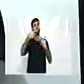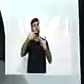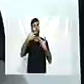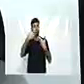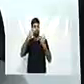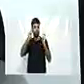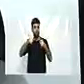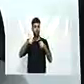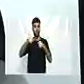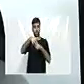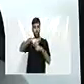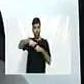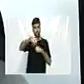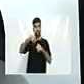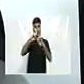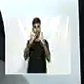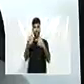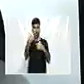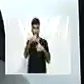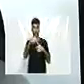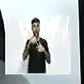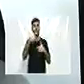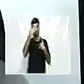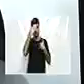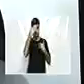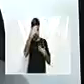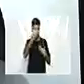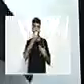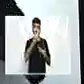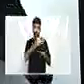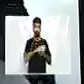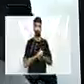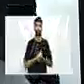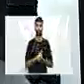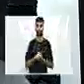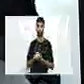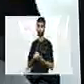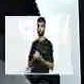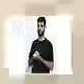semana pelo departamento Muito obrigado Mais uma